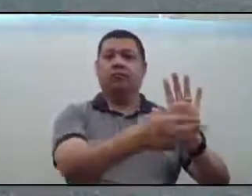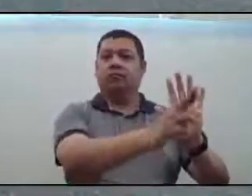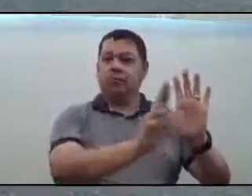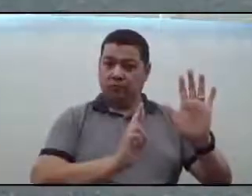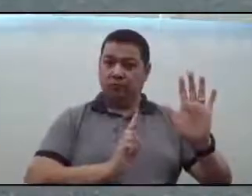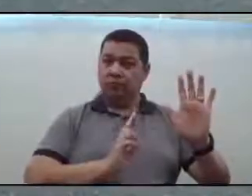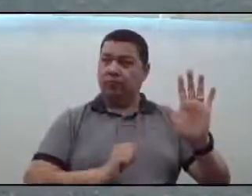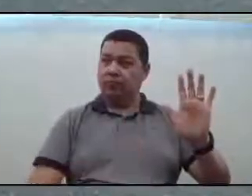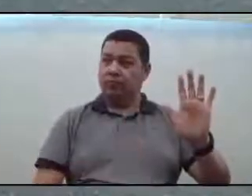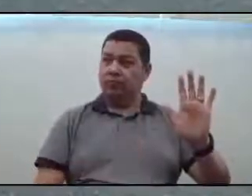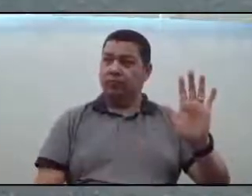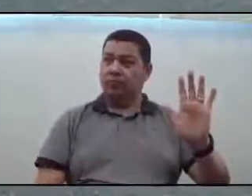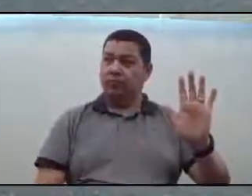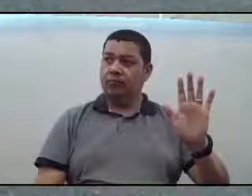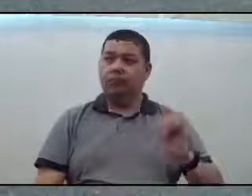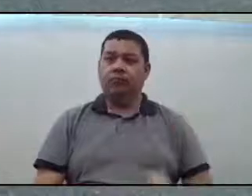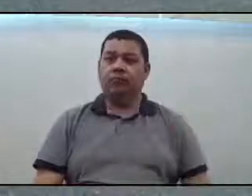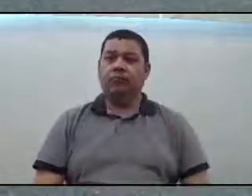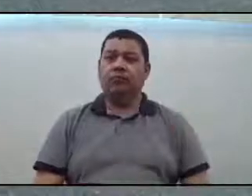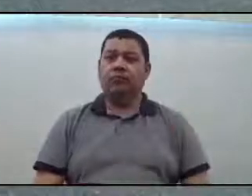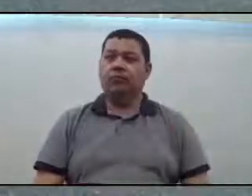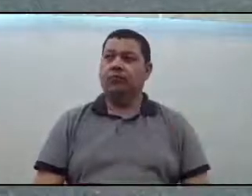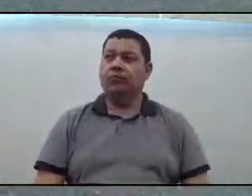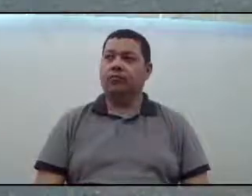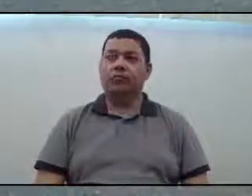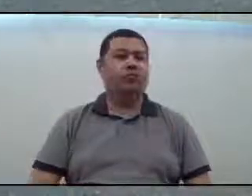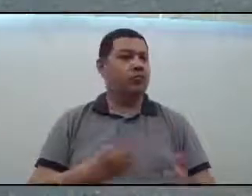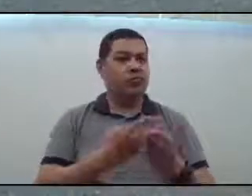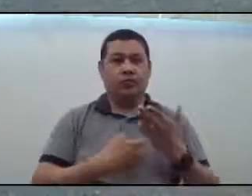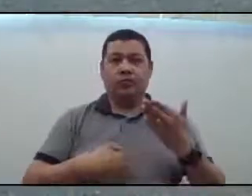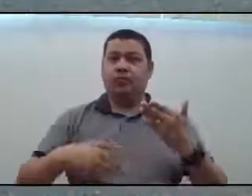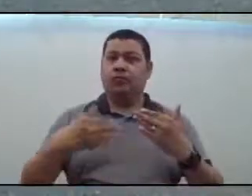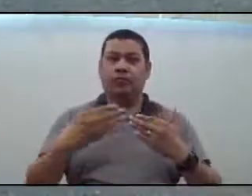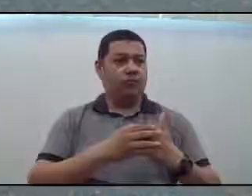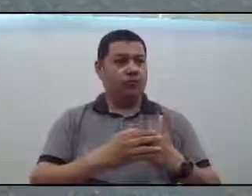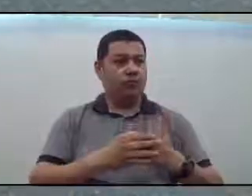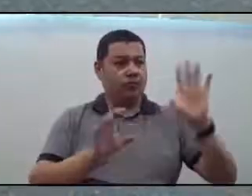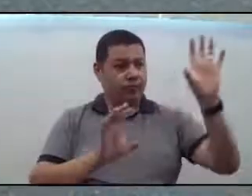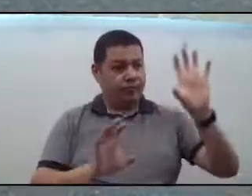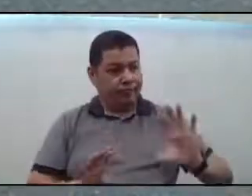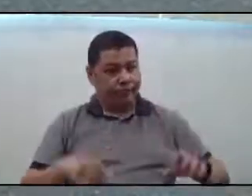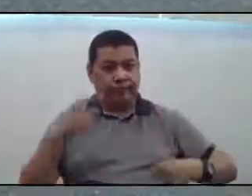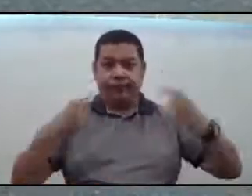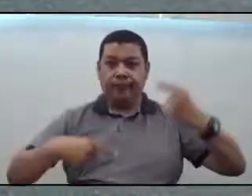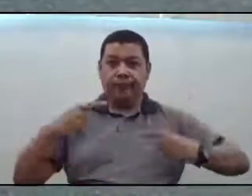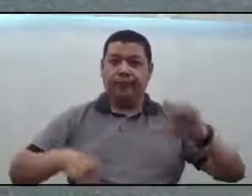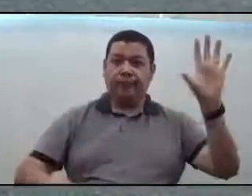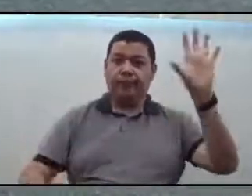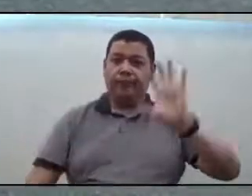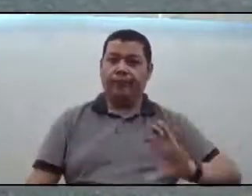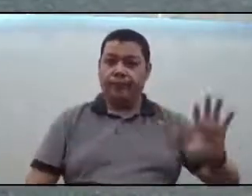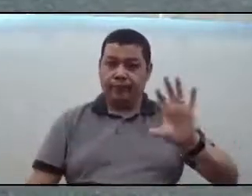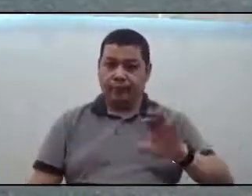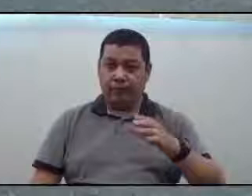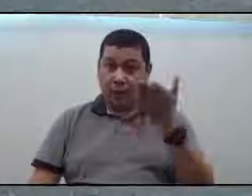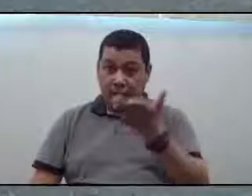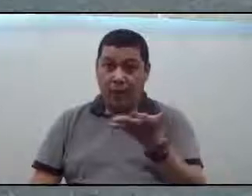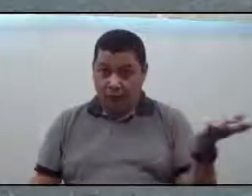mencionou toda a estrutura política nacional. É para vocês